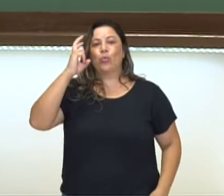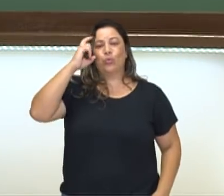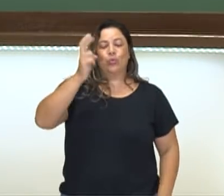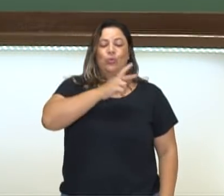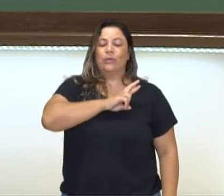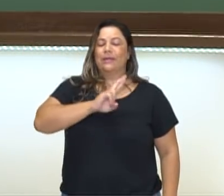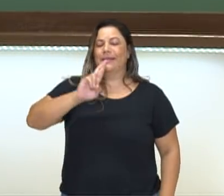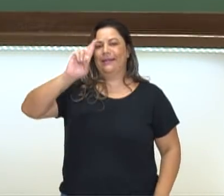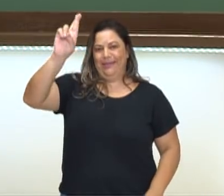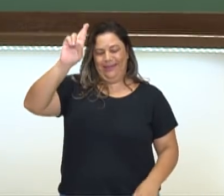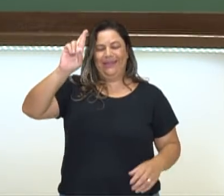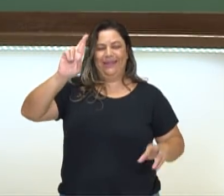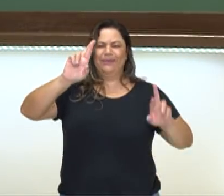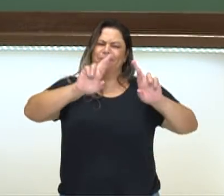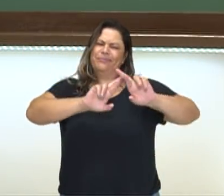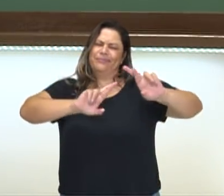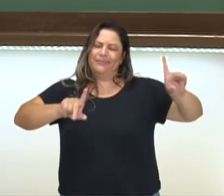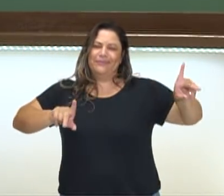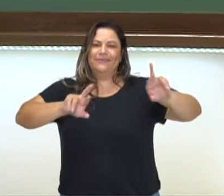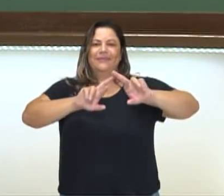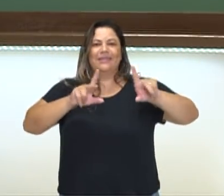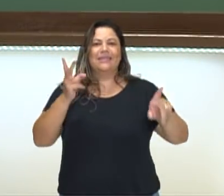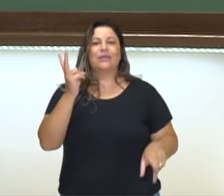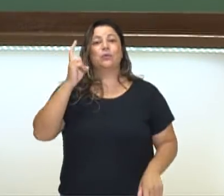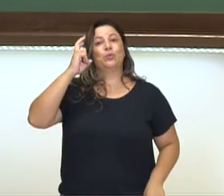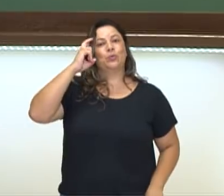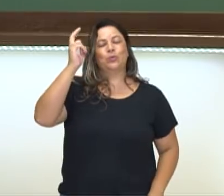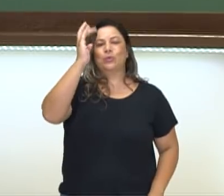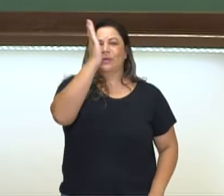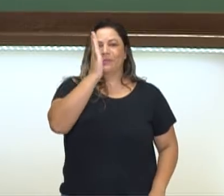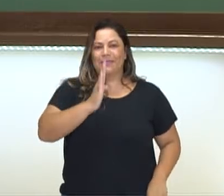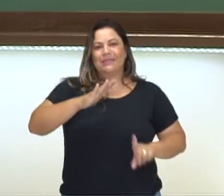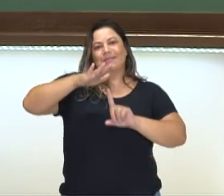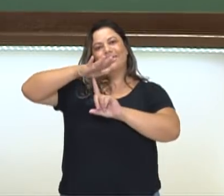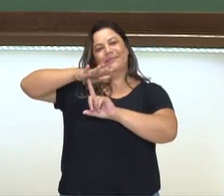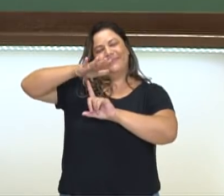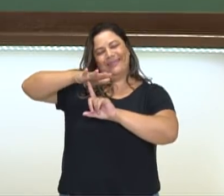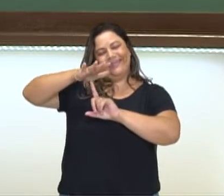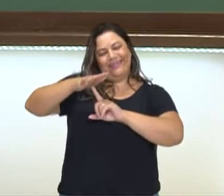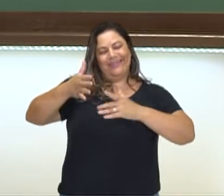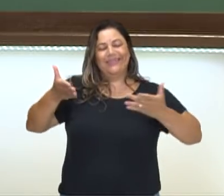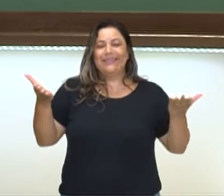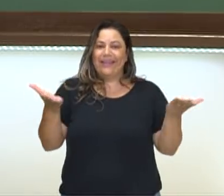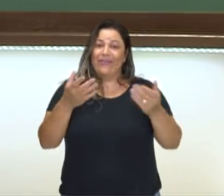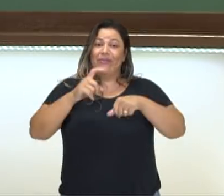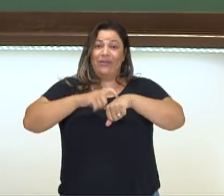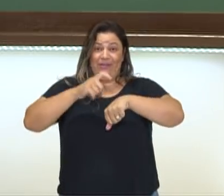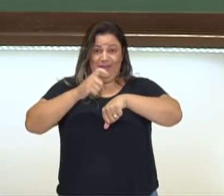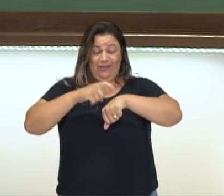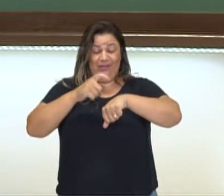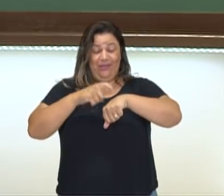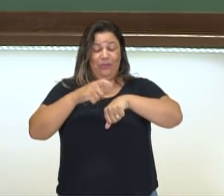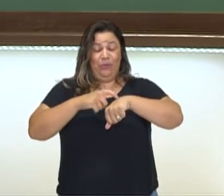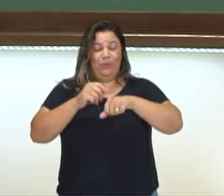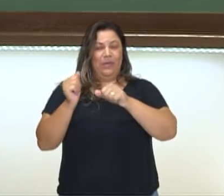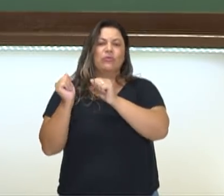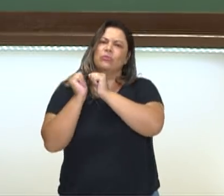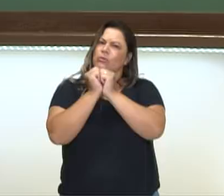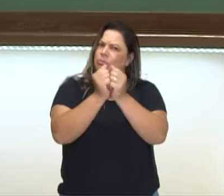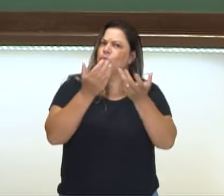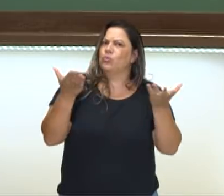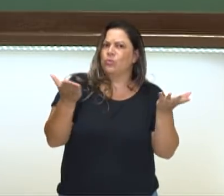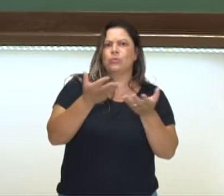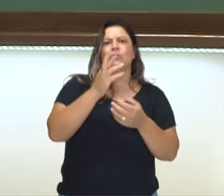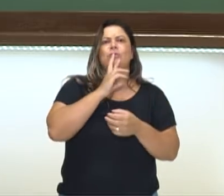a diversidade cultural brasileira e paranaense. E neste momento estamos juntos resolvendo o